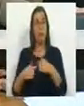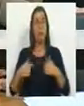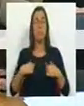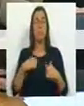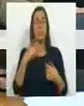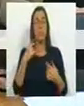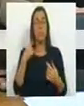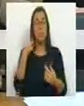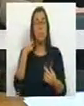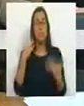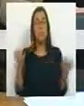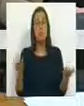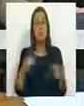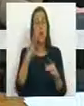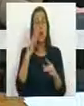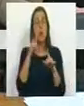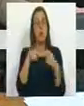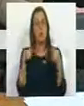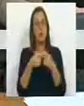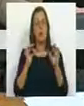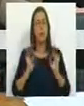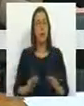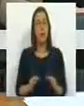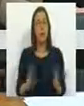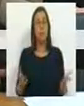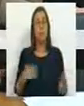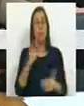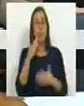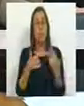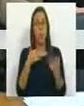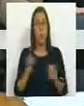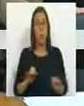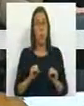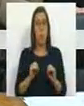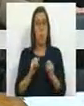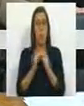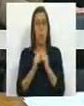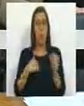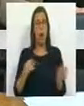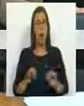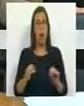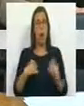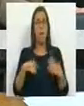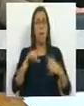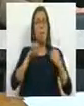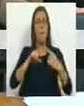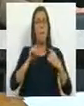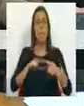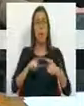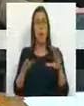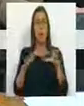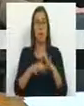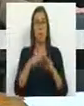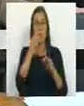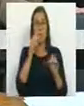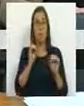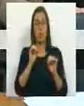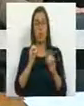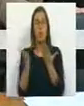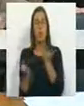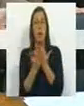nós sabemos é que aqueles números batiam certos. É que nós continuamos a não ter esse ficheiro. Temos aqui o mail referido, pelos vistos não